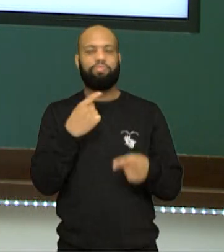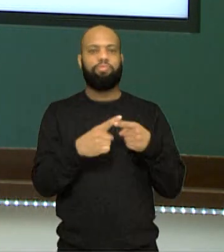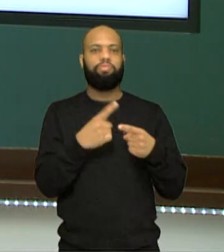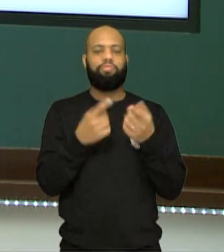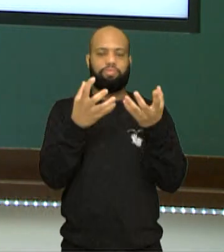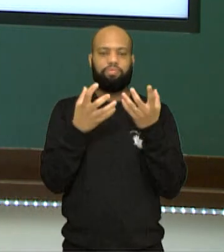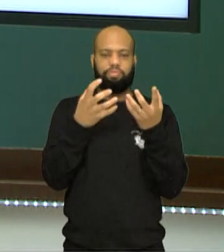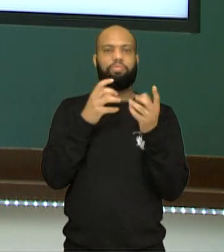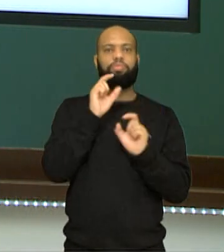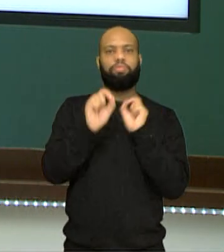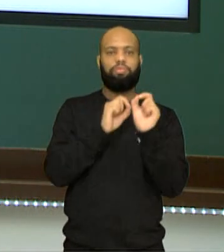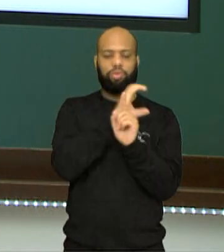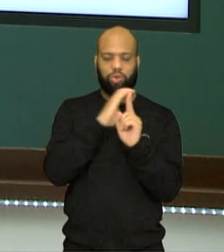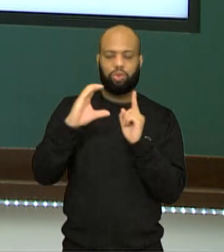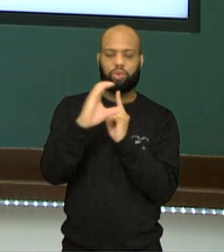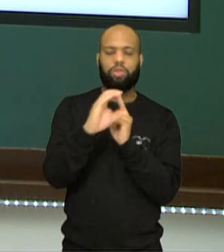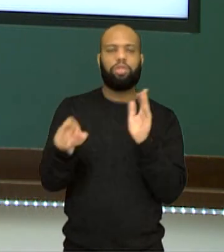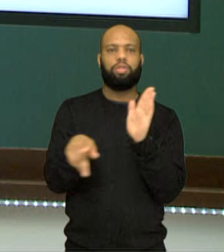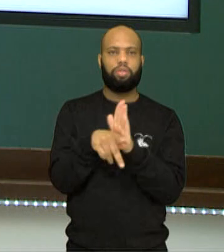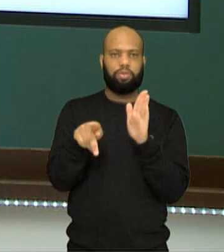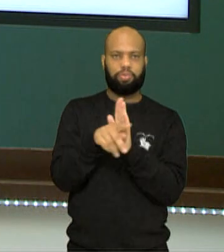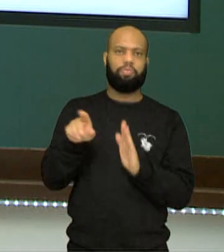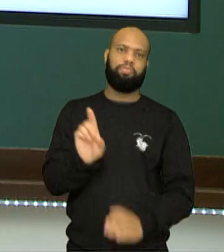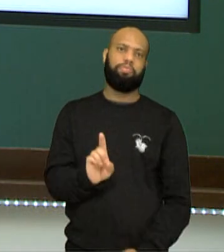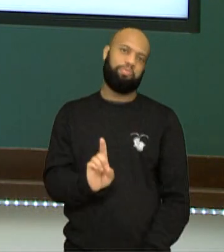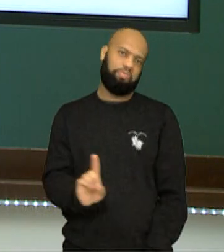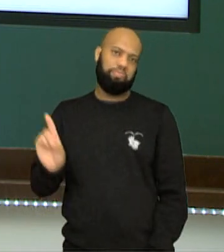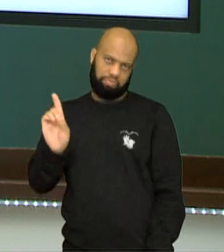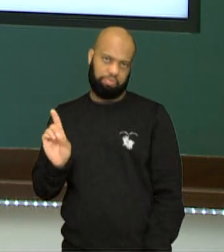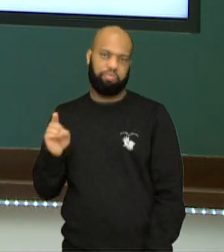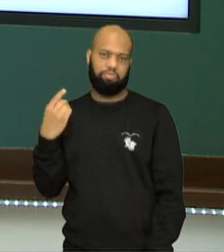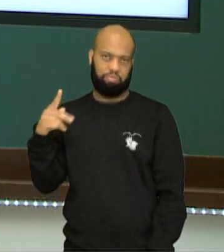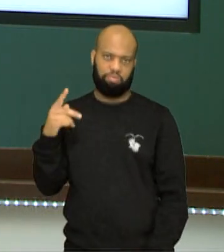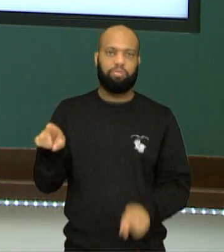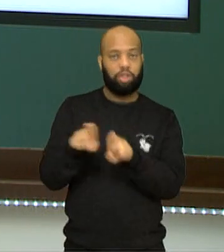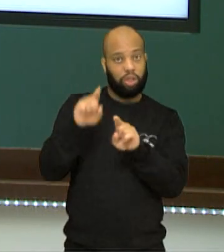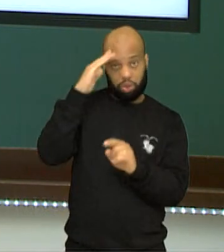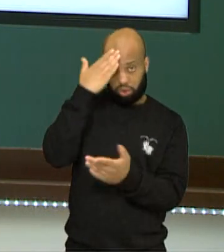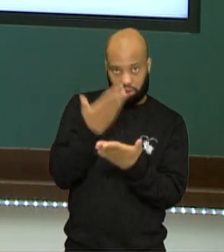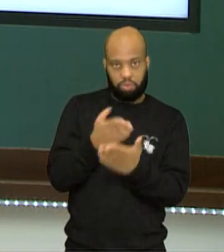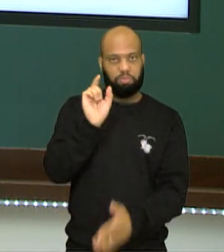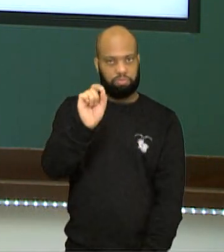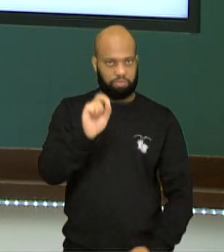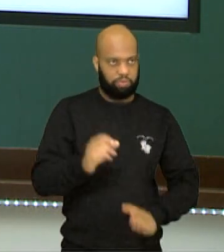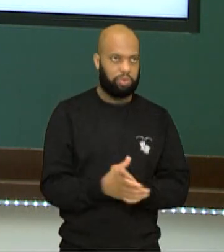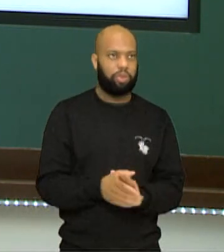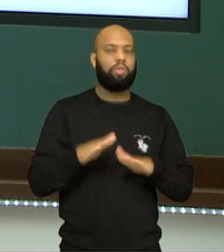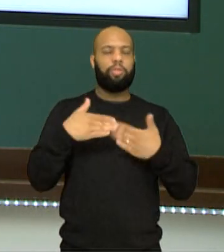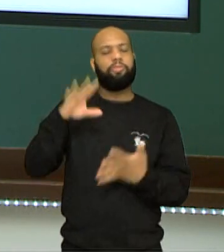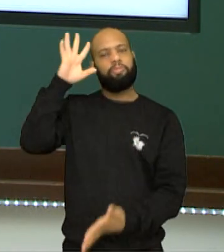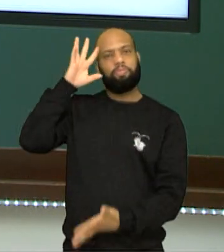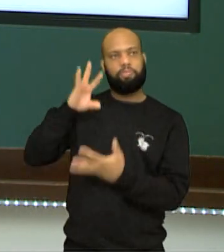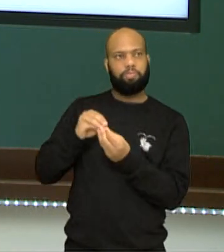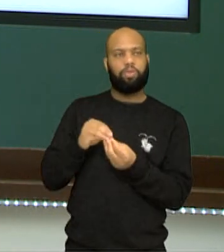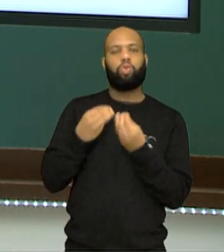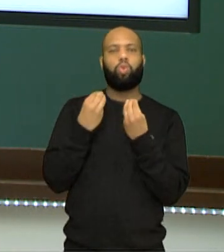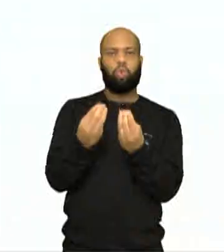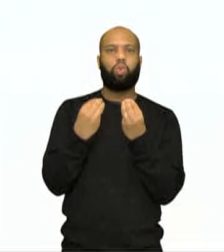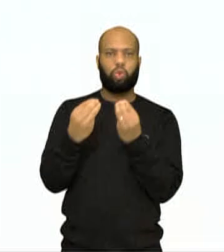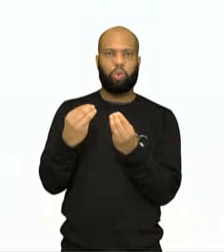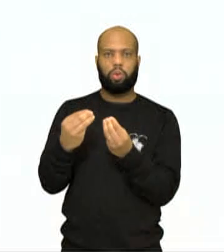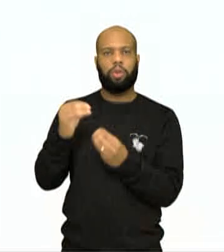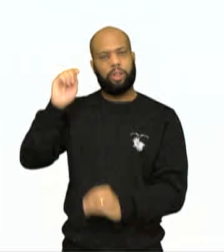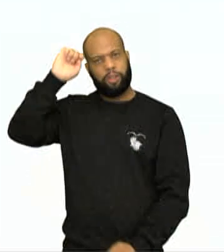indiretamente os seus deuses, as suas crenças, né. Então, assim, para compreender como o negro foi